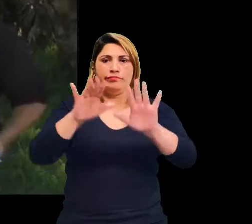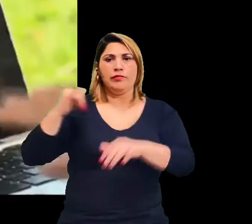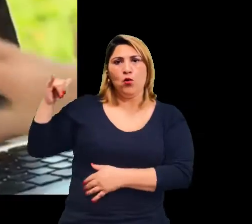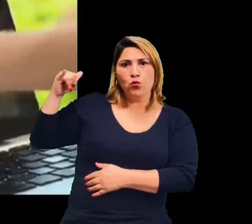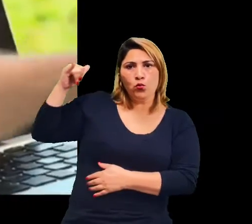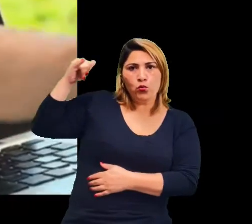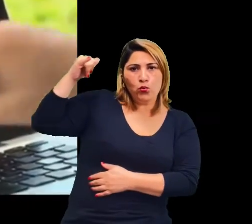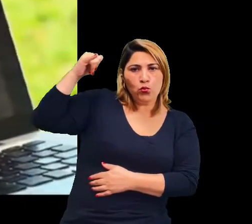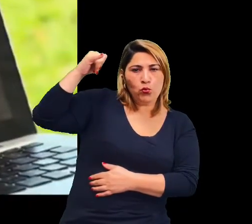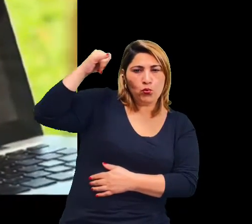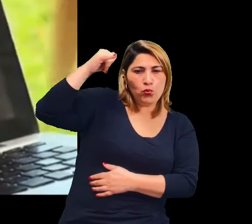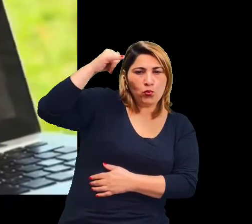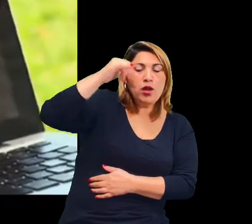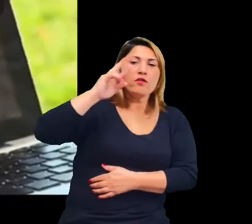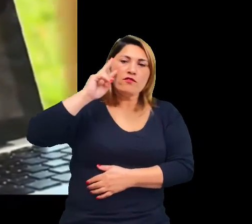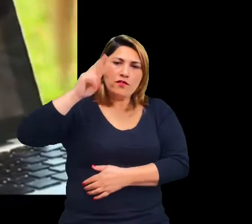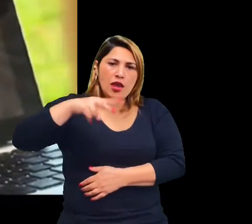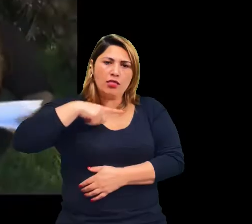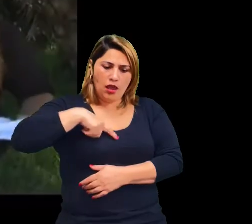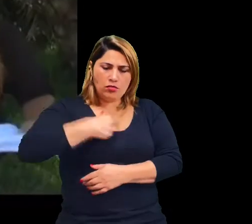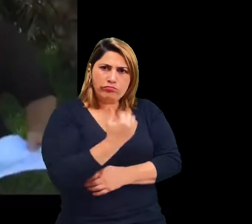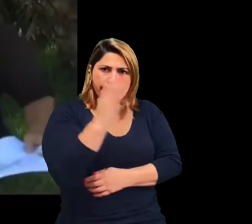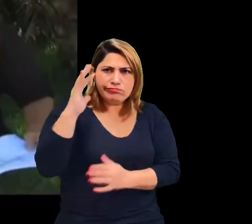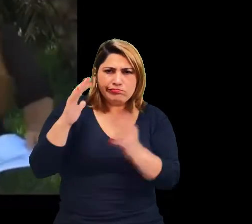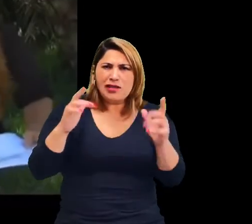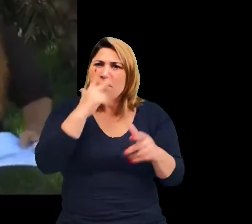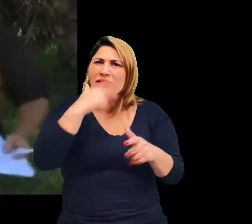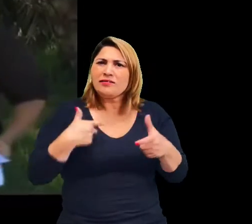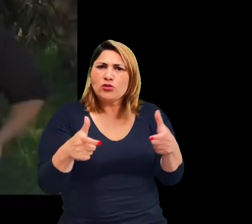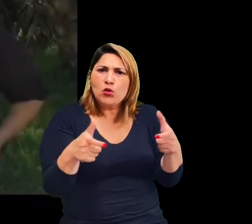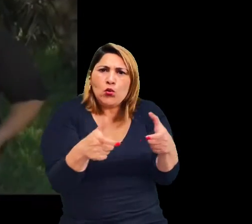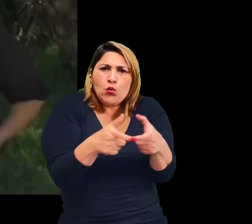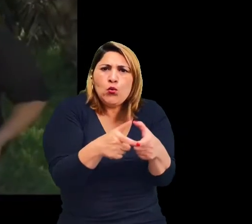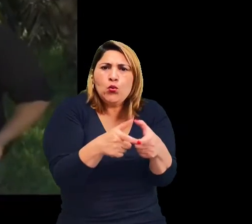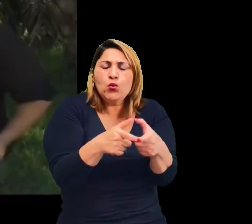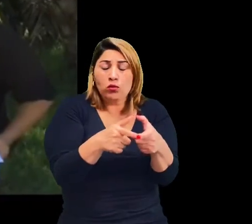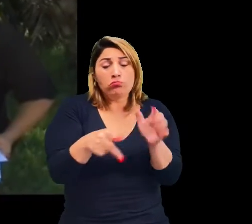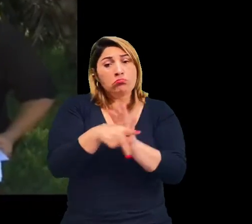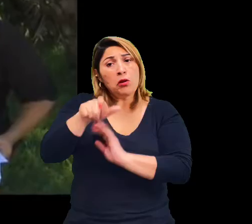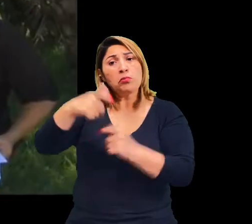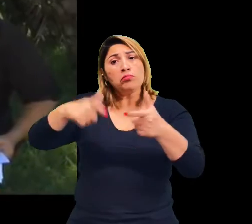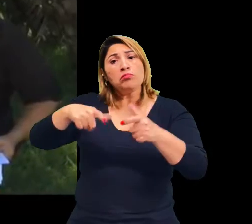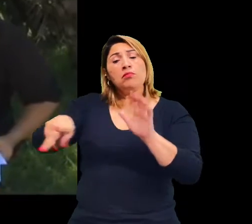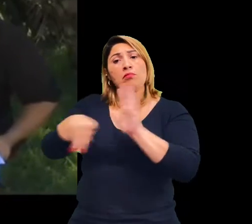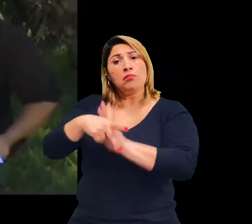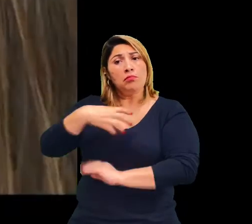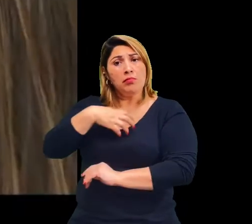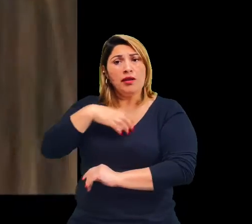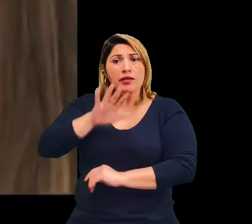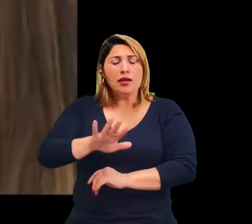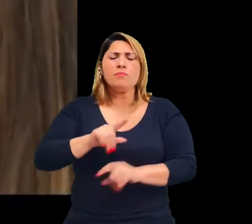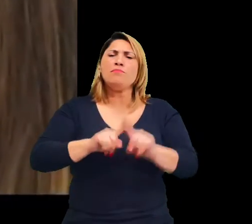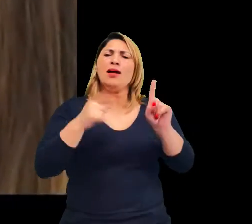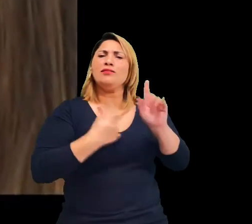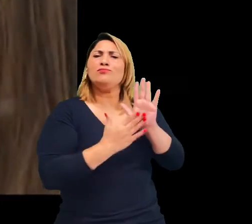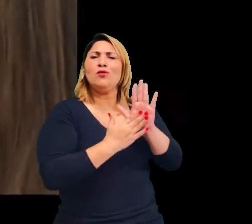vê essa mancha de mata e foi só o que sobrou nesse extremo sul da Bahia. Isso. E aí a proposta que se pensou,